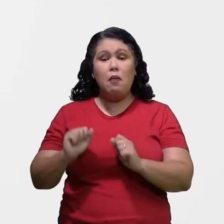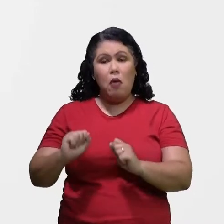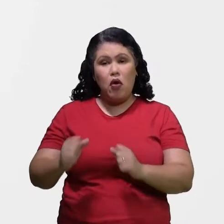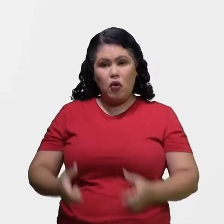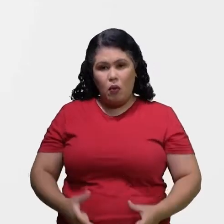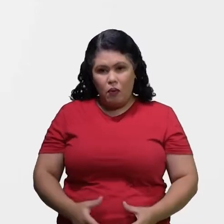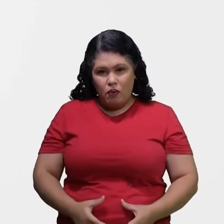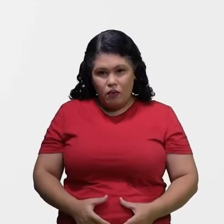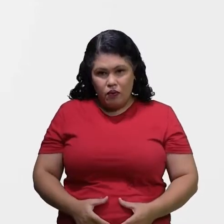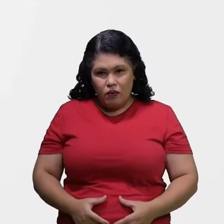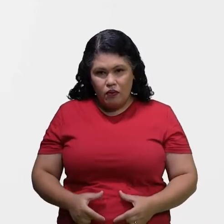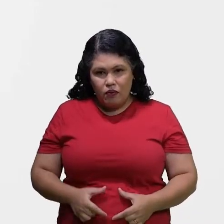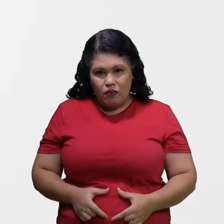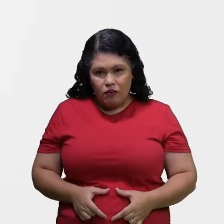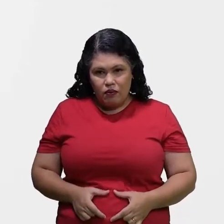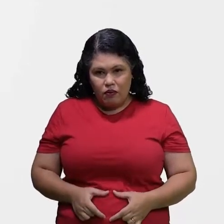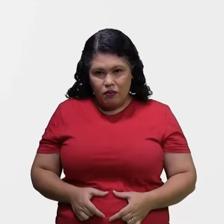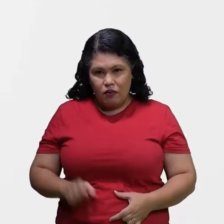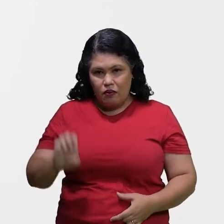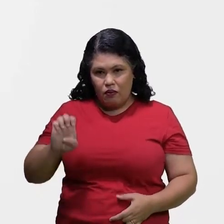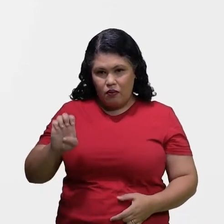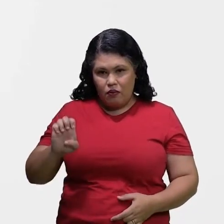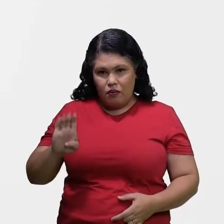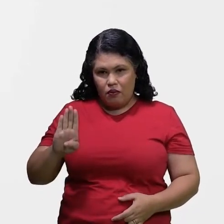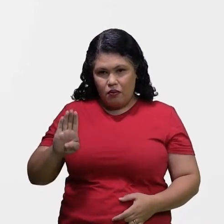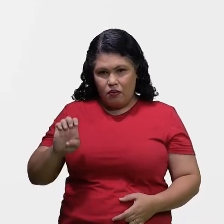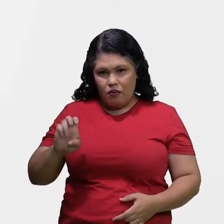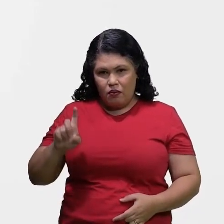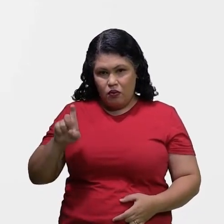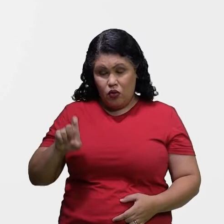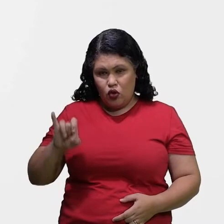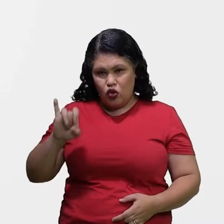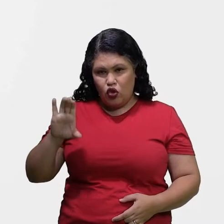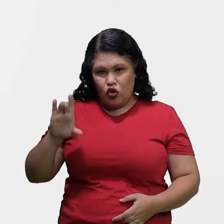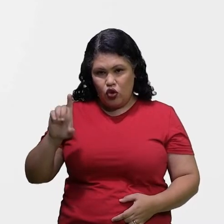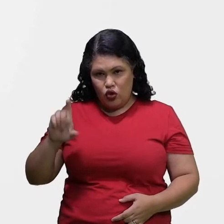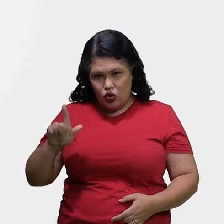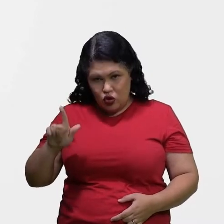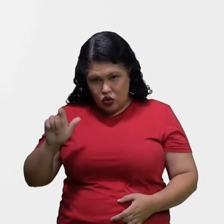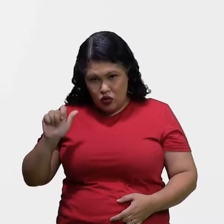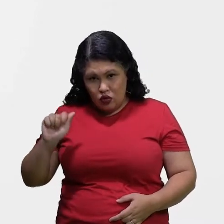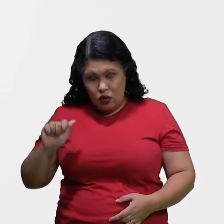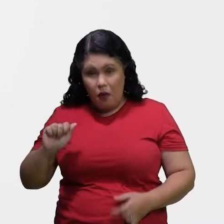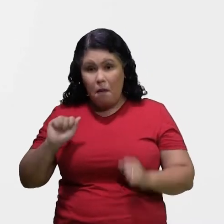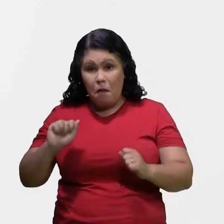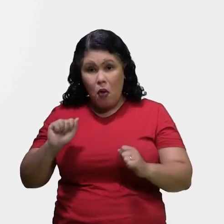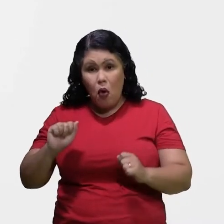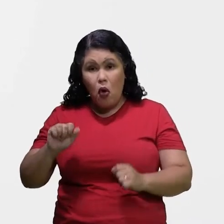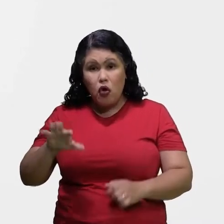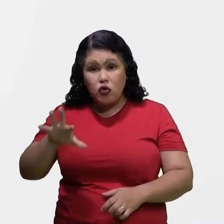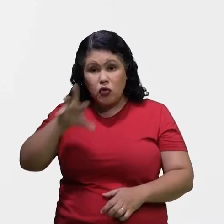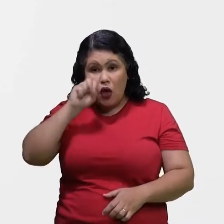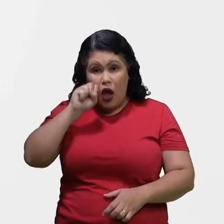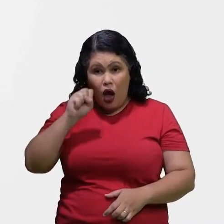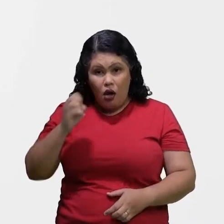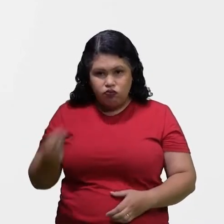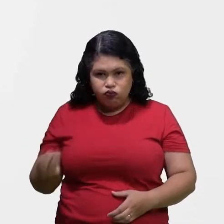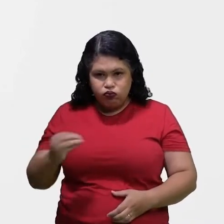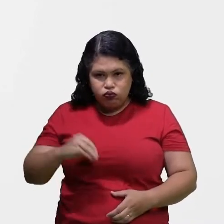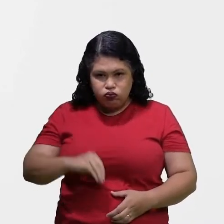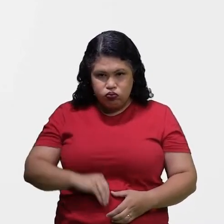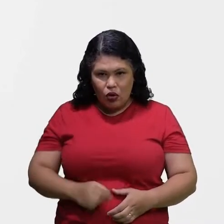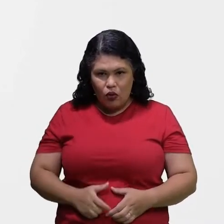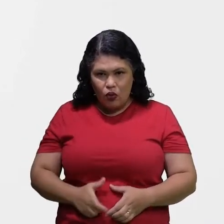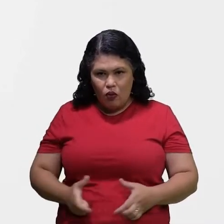que ela se adequa a um ar, a encher de ar, né? É a questão que eu vou trazer 2 exemplos